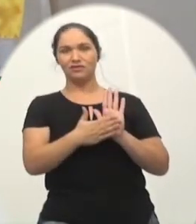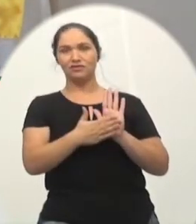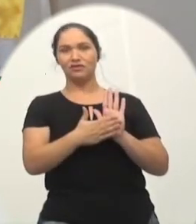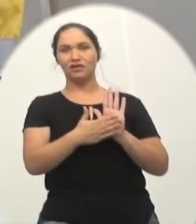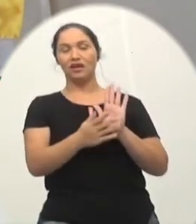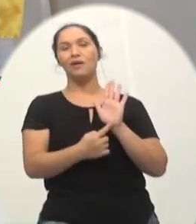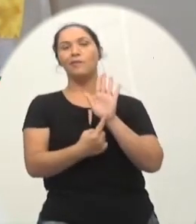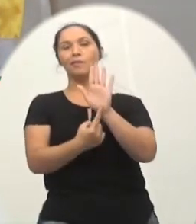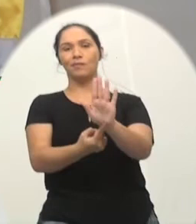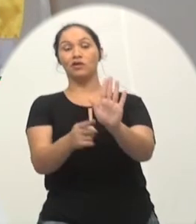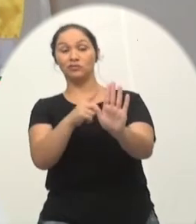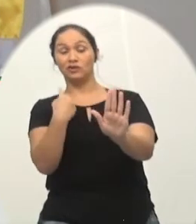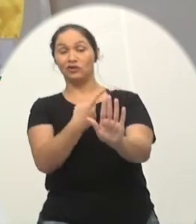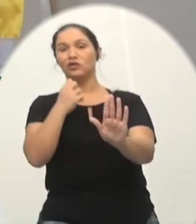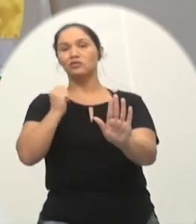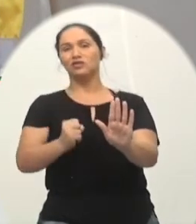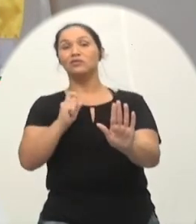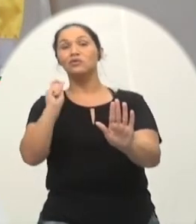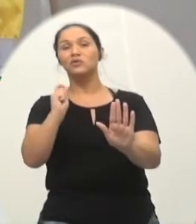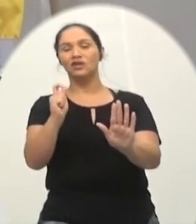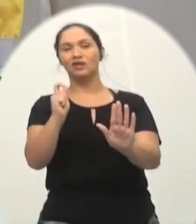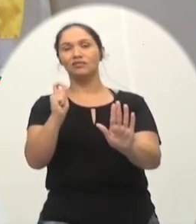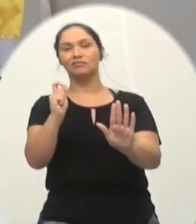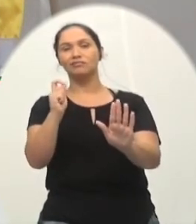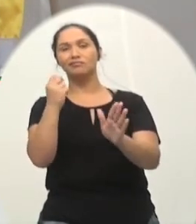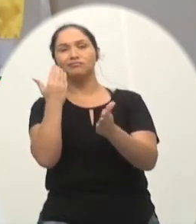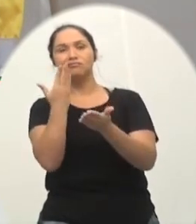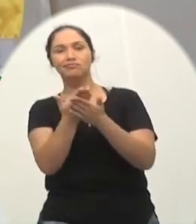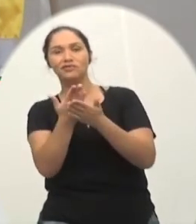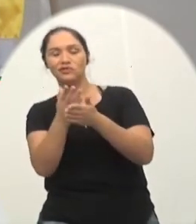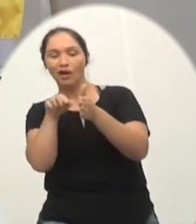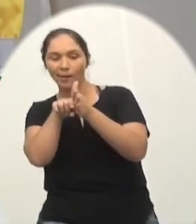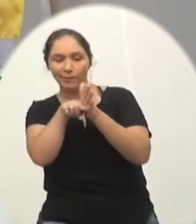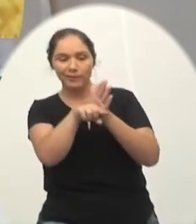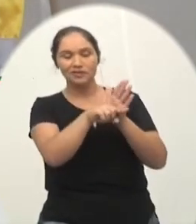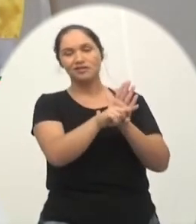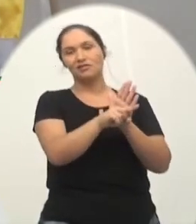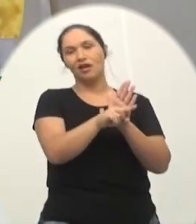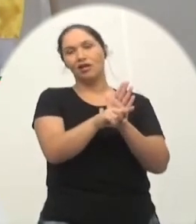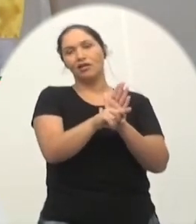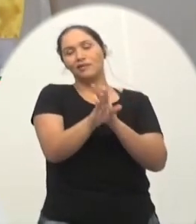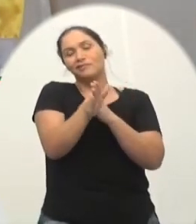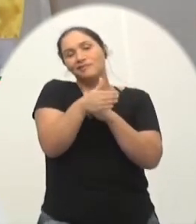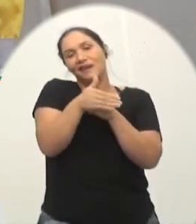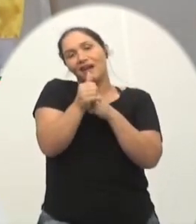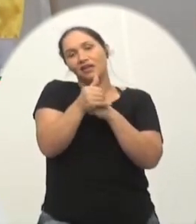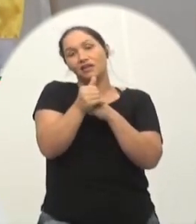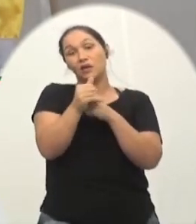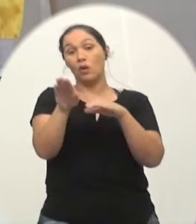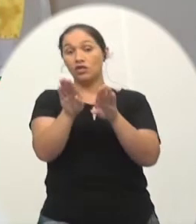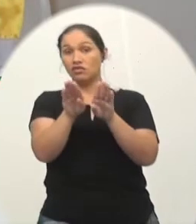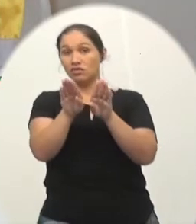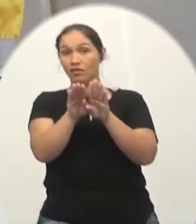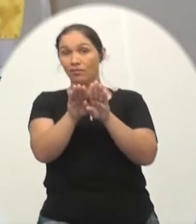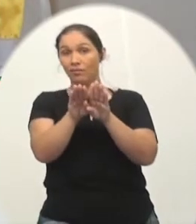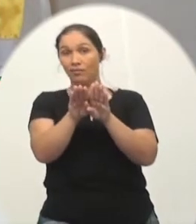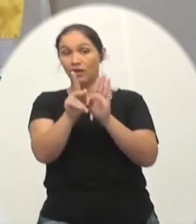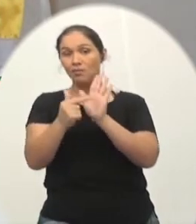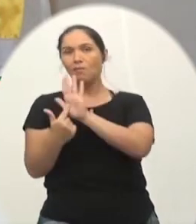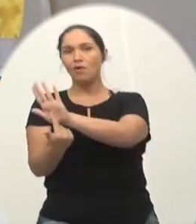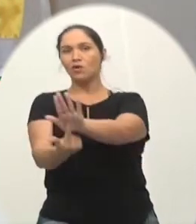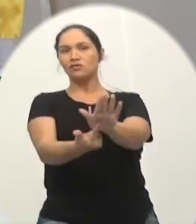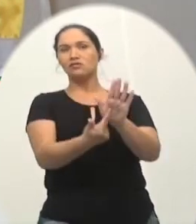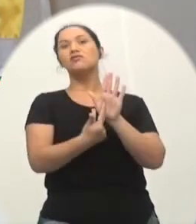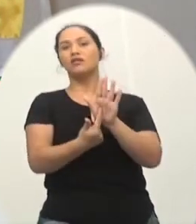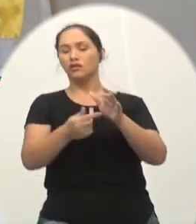analisar com carinho, dentro das responsabilidades, é claro, com muita responsabilidade, transparência e também